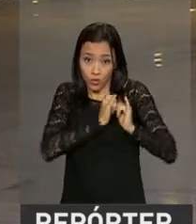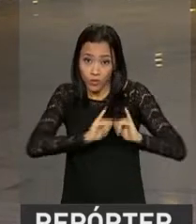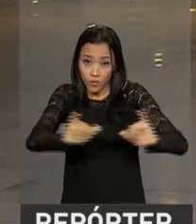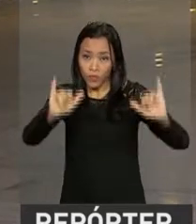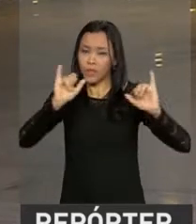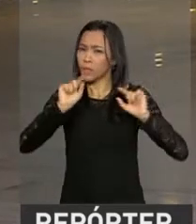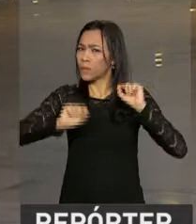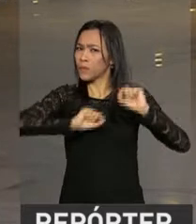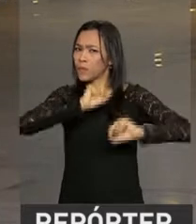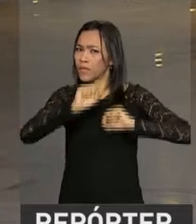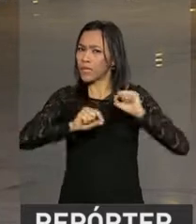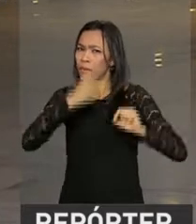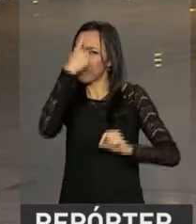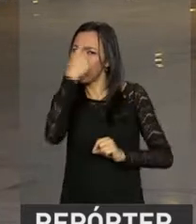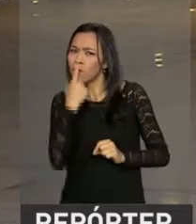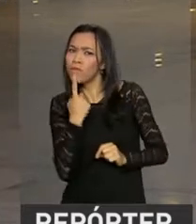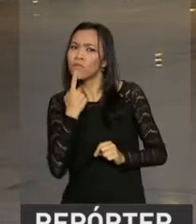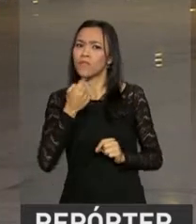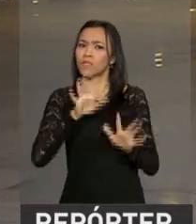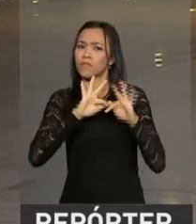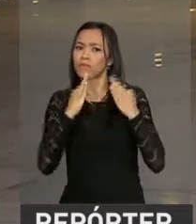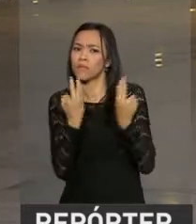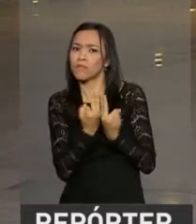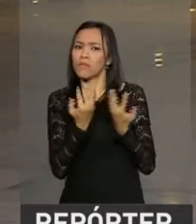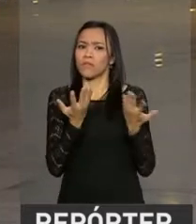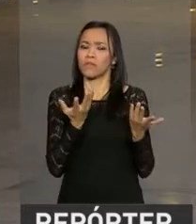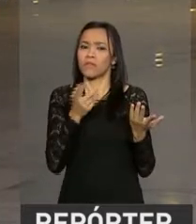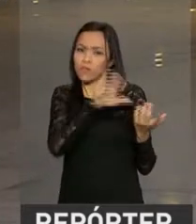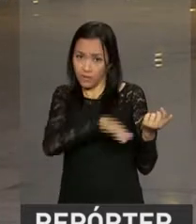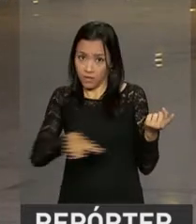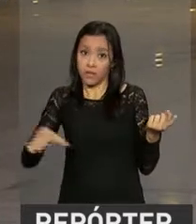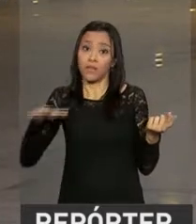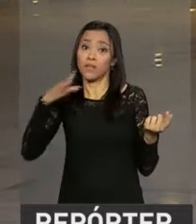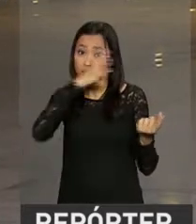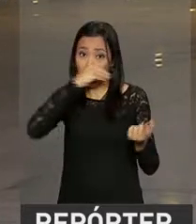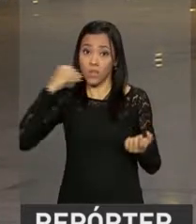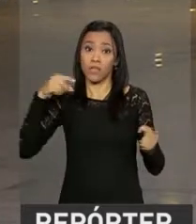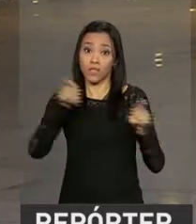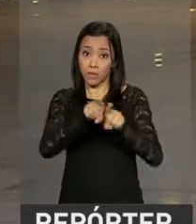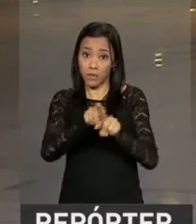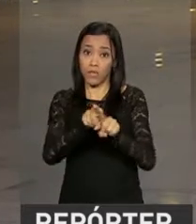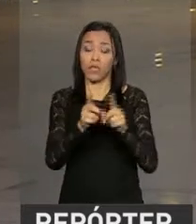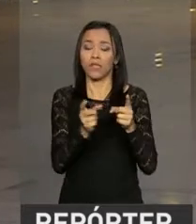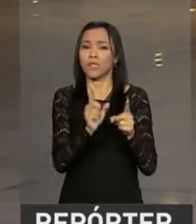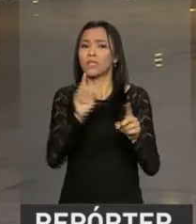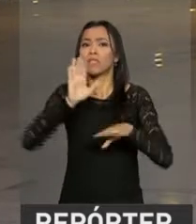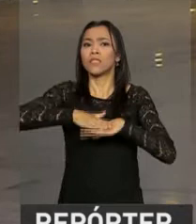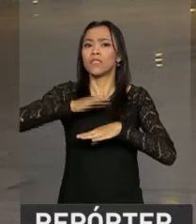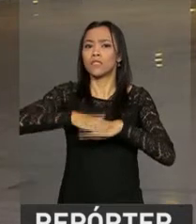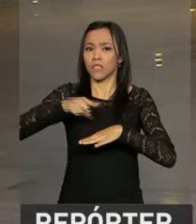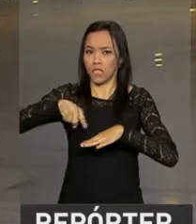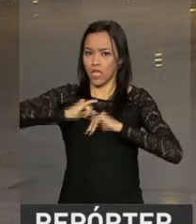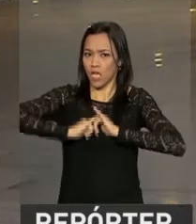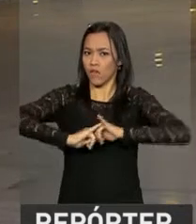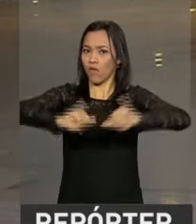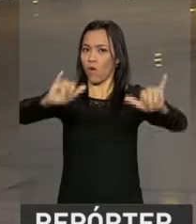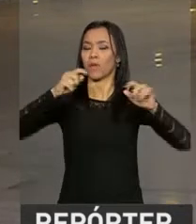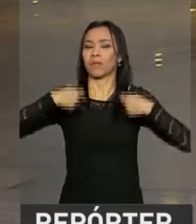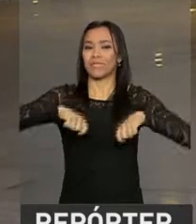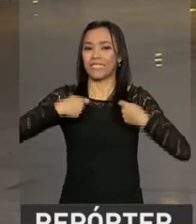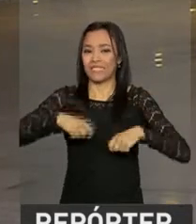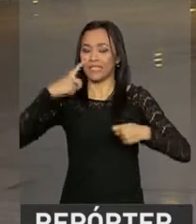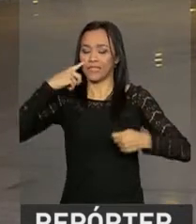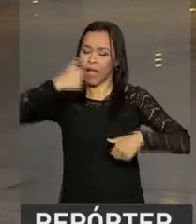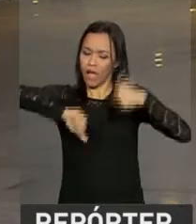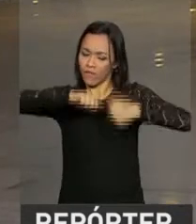diferença nos perfis dos adotantes e das crianças e dos adolescentes o que segundo o órgão reforça a necessidade da